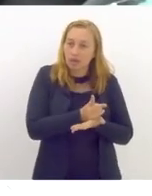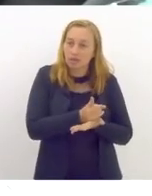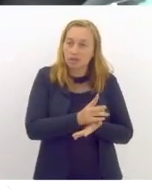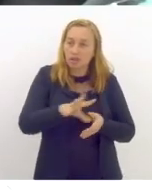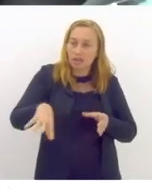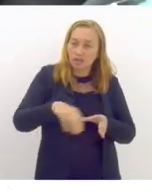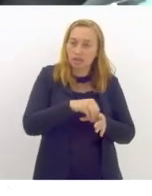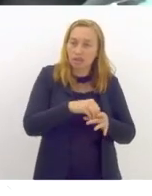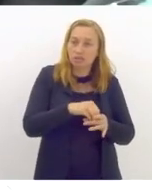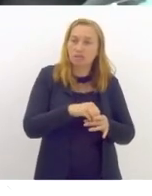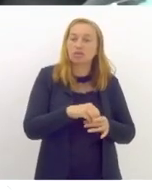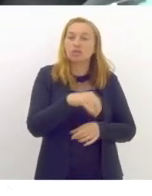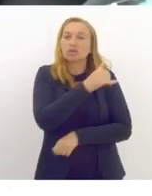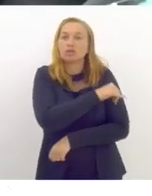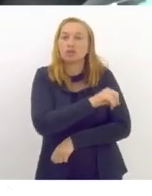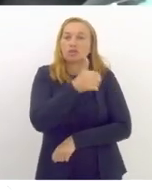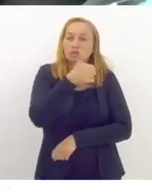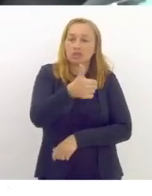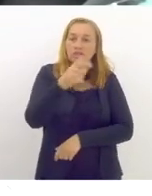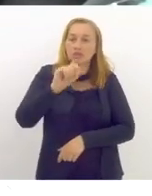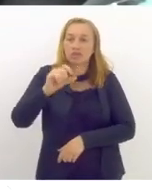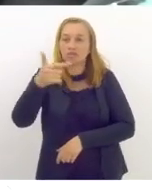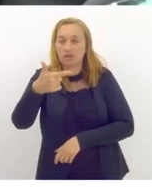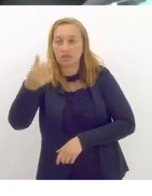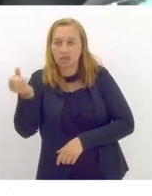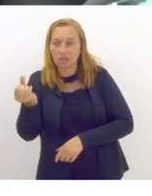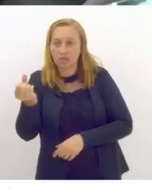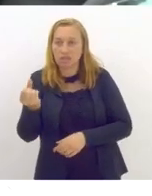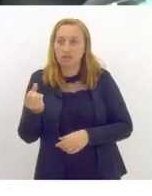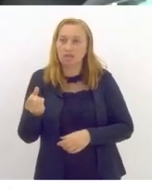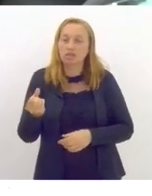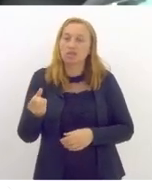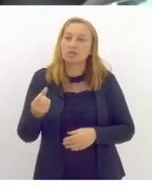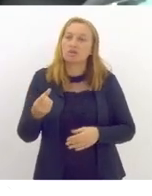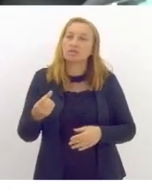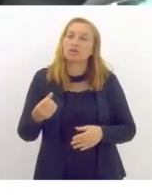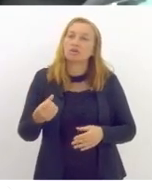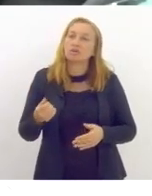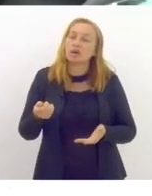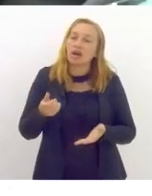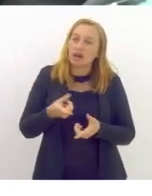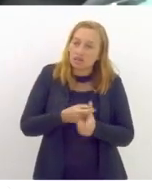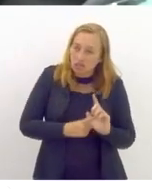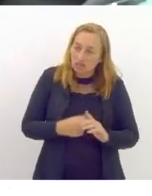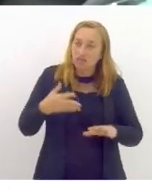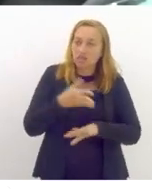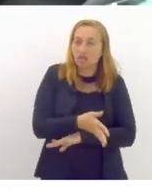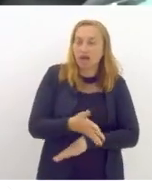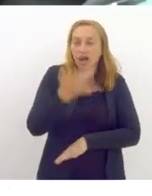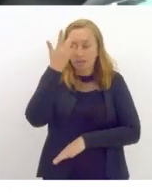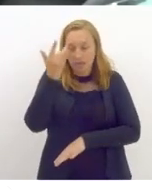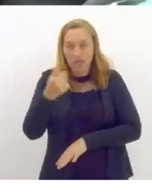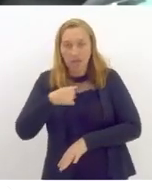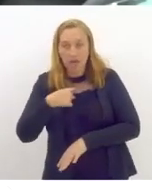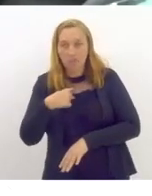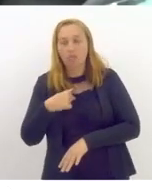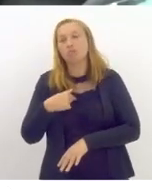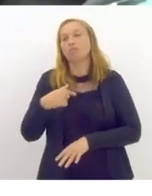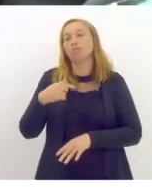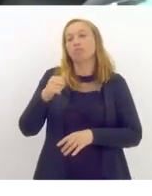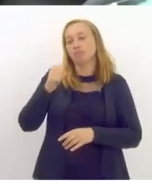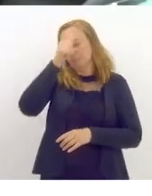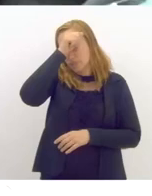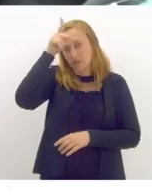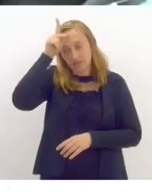só sendo 2026 essa conta vai chegar porque hoje eu estou Prefeito Amanhã será outro Prefeito e depois será